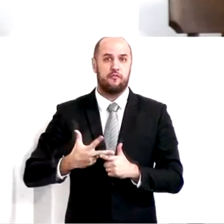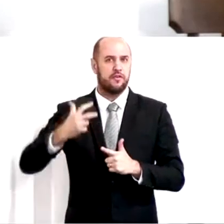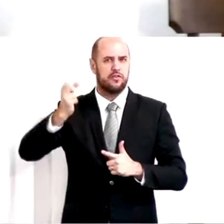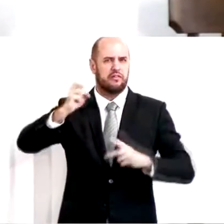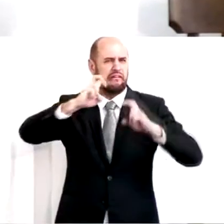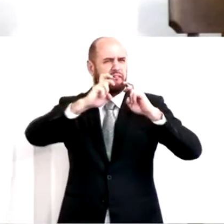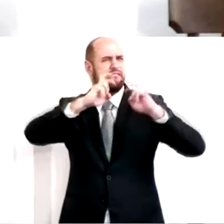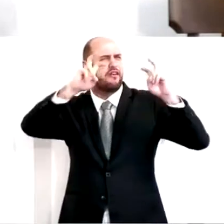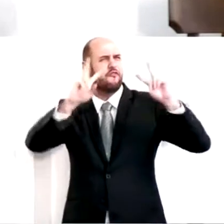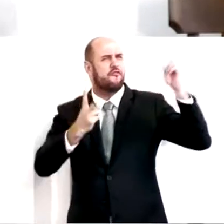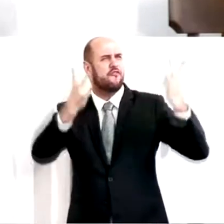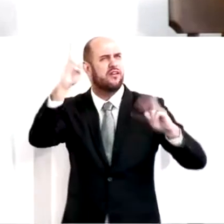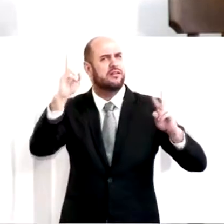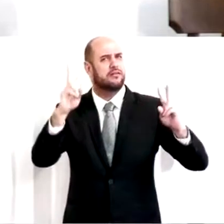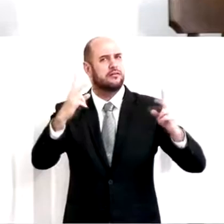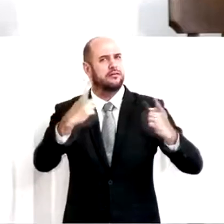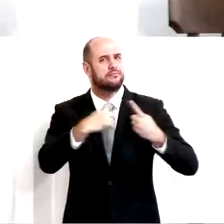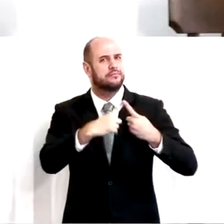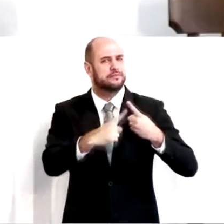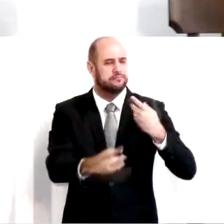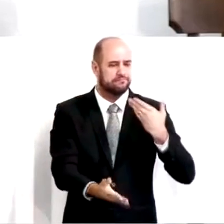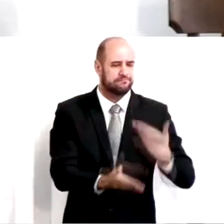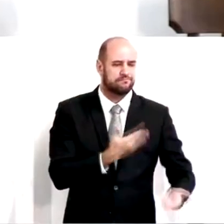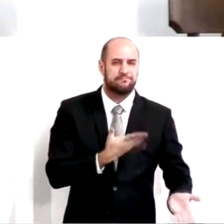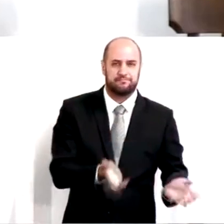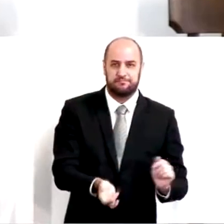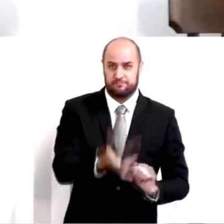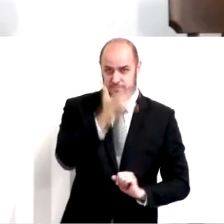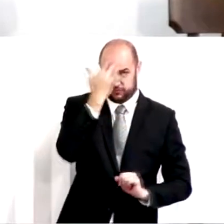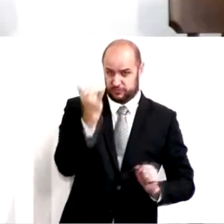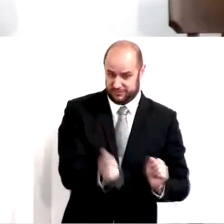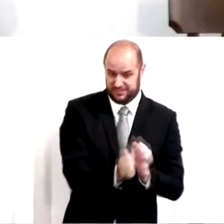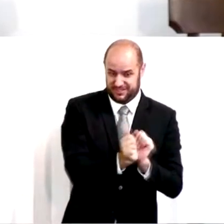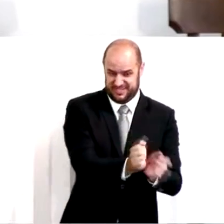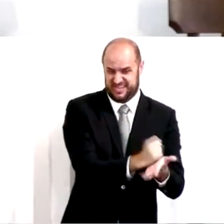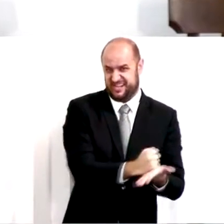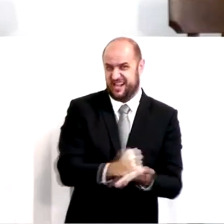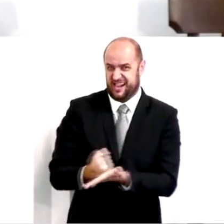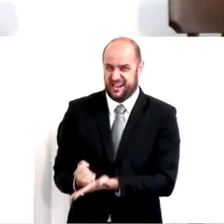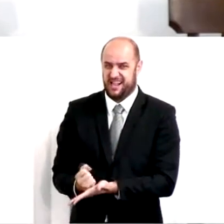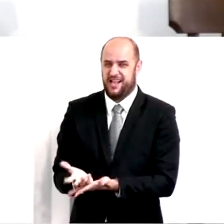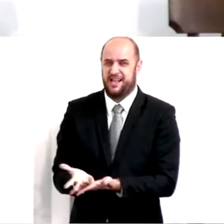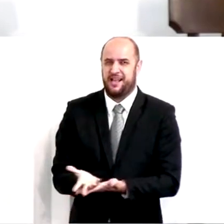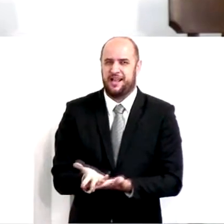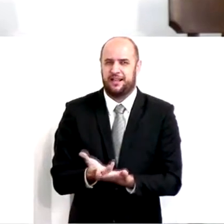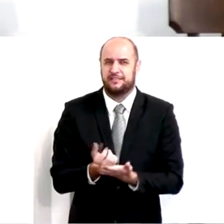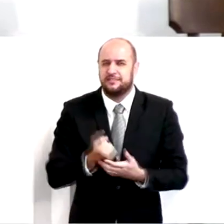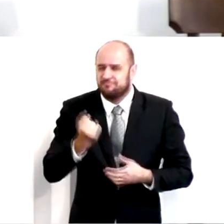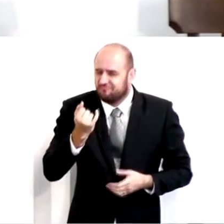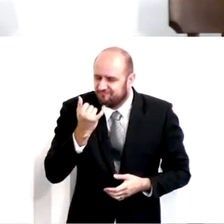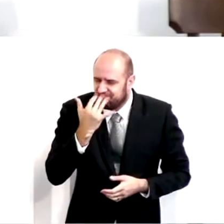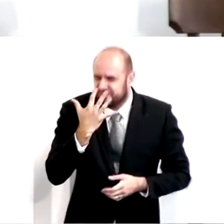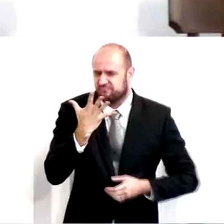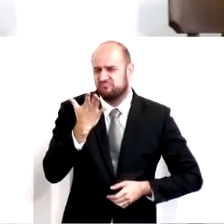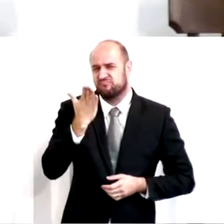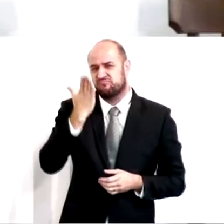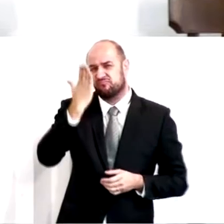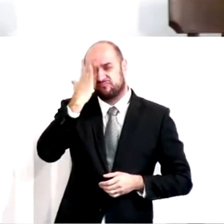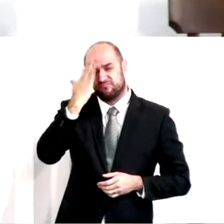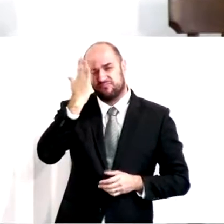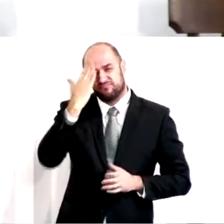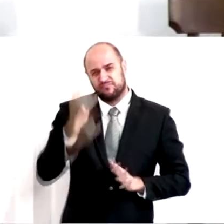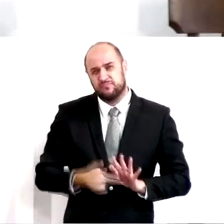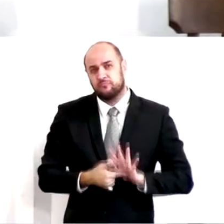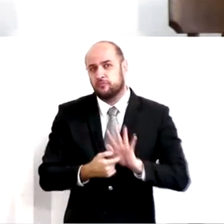da vitória, mas para os escravos, algemados ali, aquele incenso, aquele cheiro, sabia ou demonstrava,